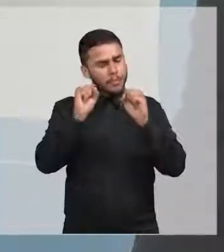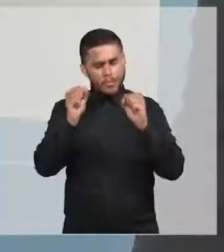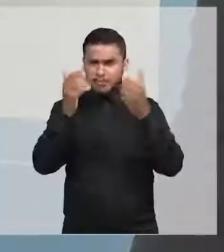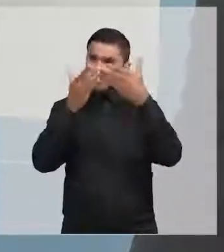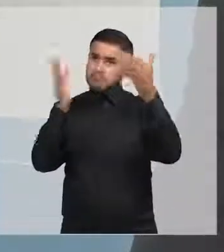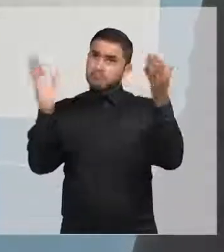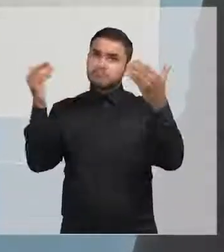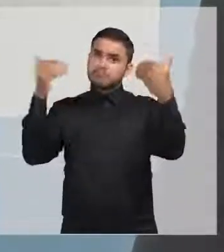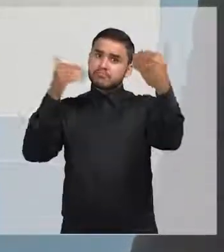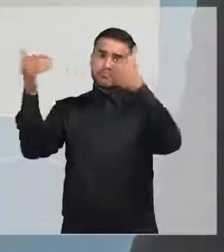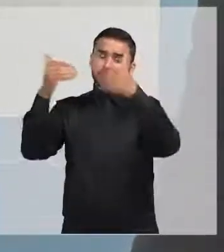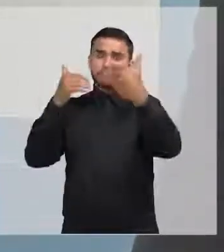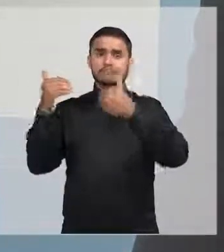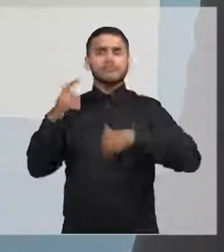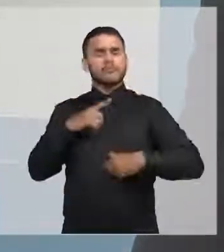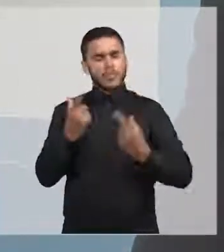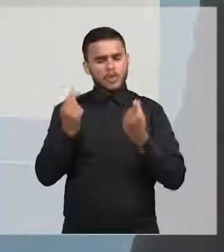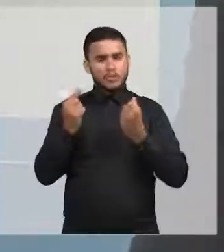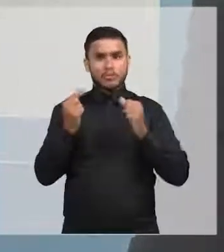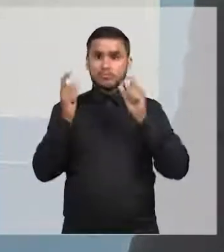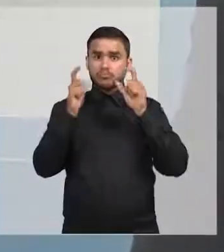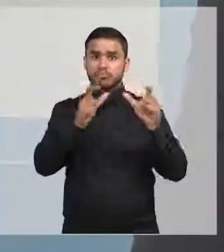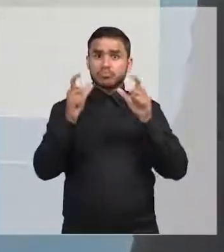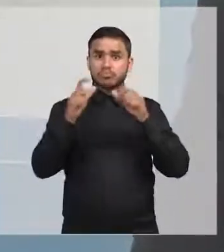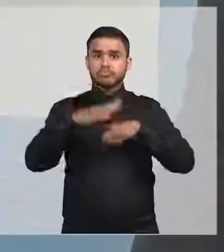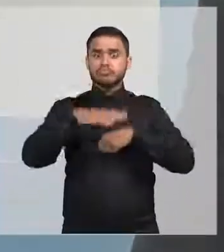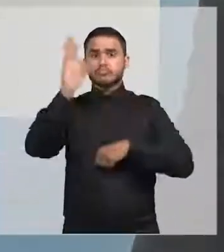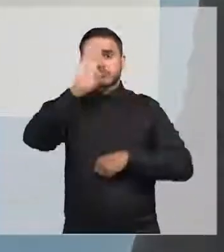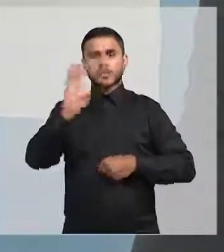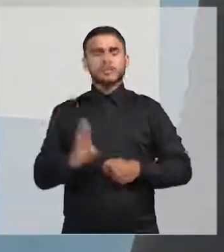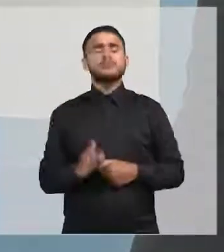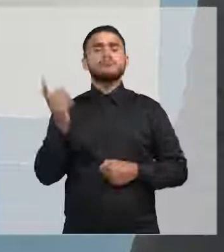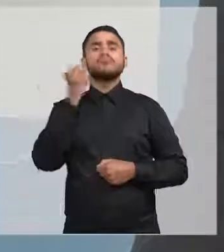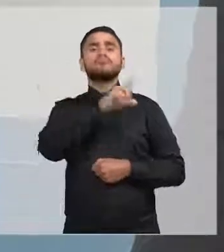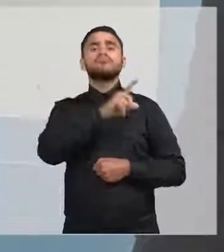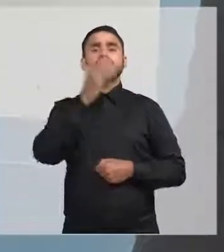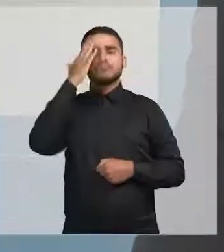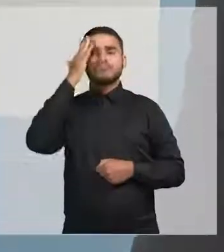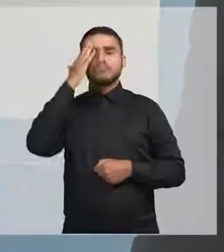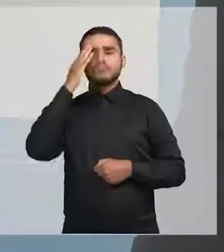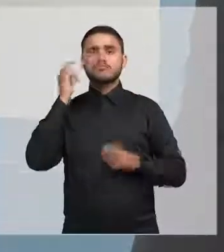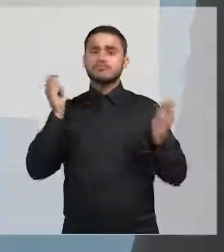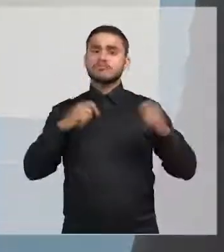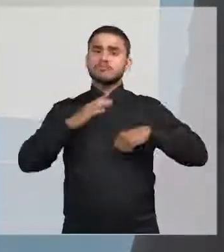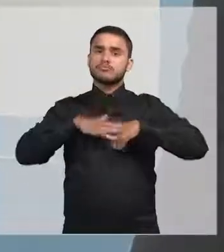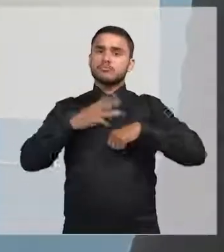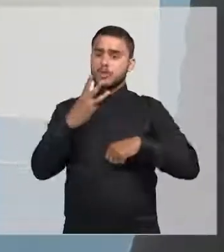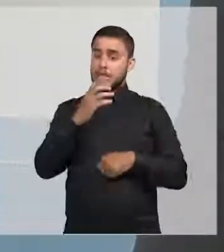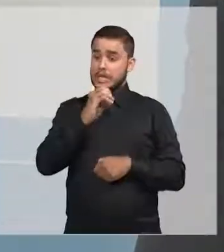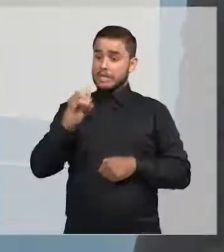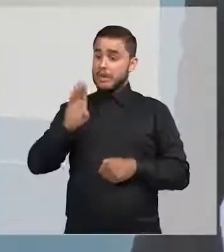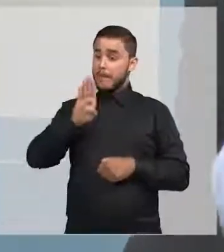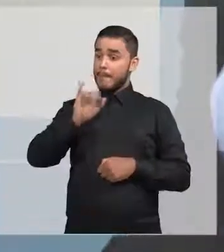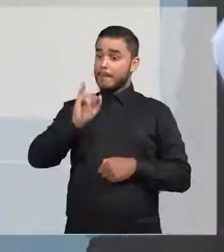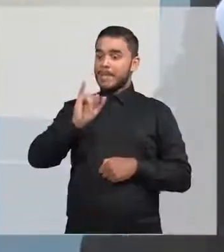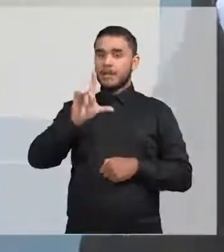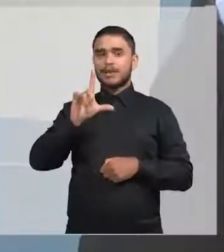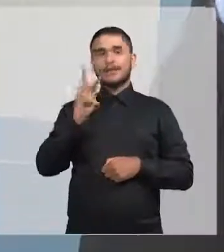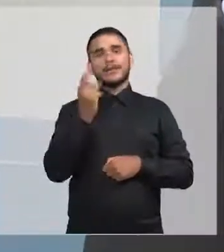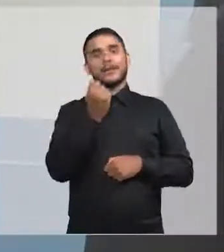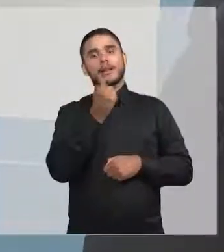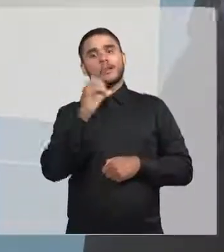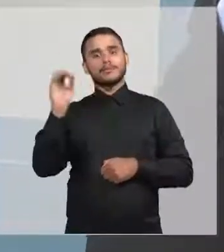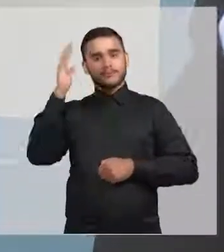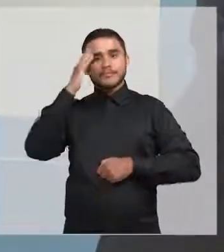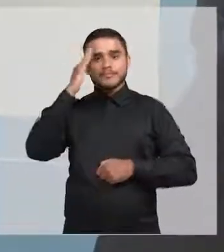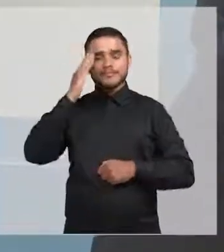aí. Se querem gastar, se querem especular em cima do dólar, pode vir. Porque ele tem como responder essa especulação. Agora, o que é